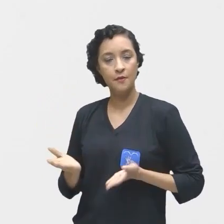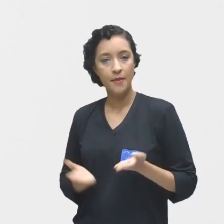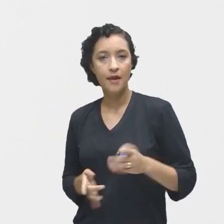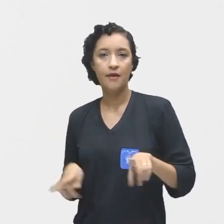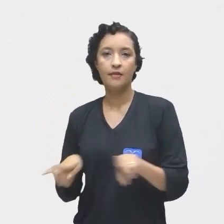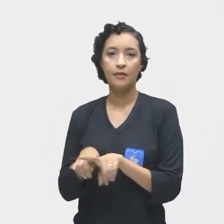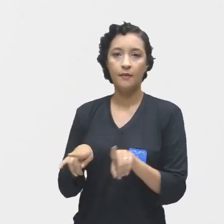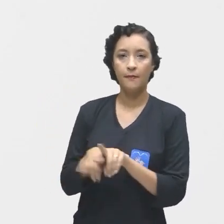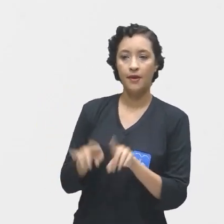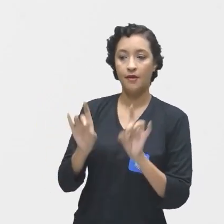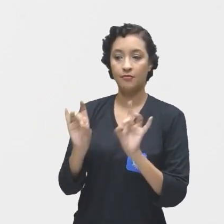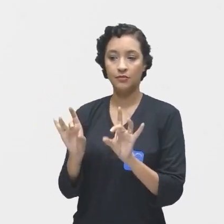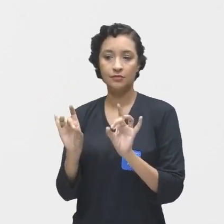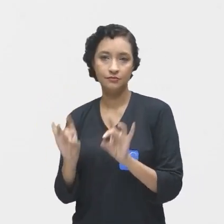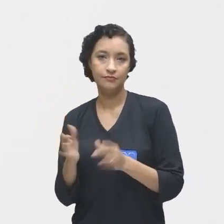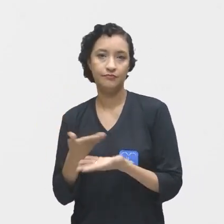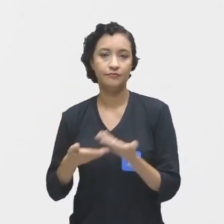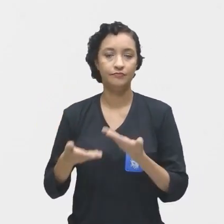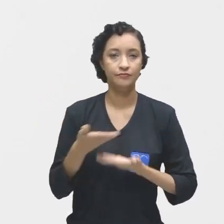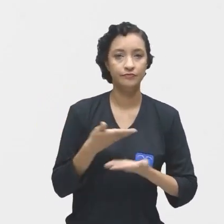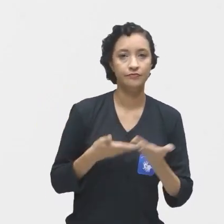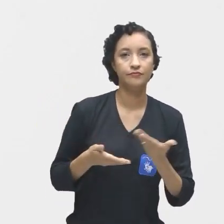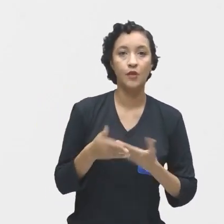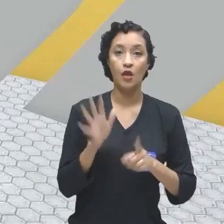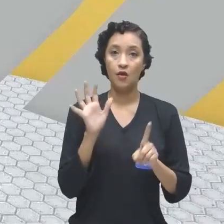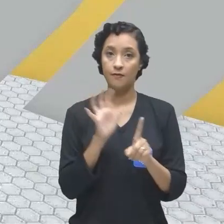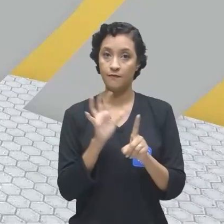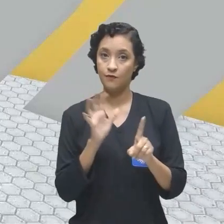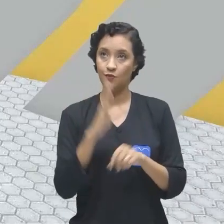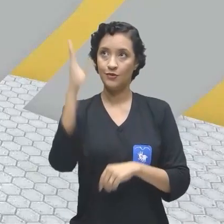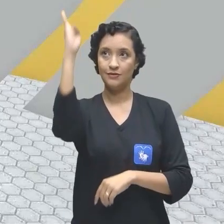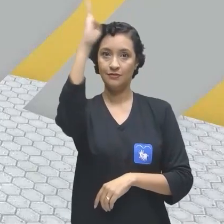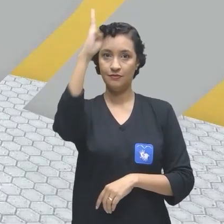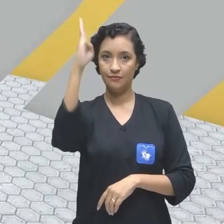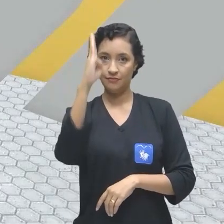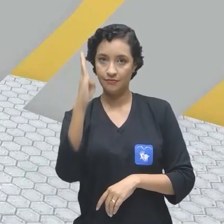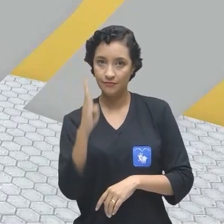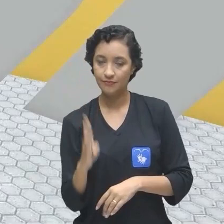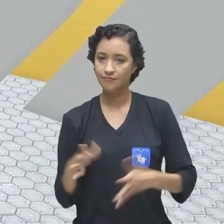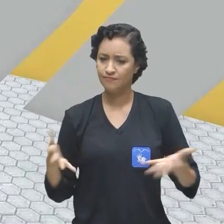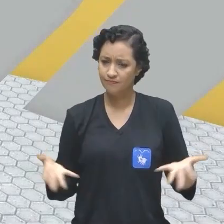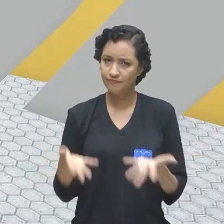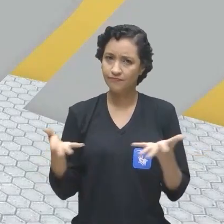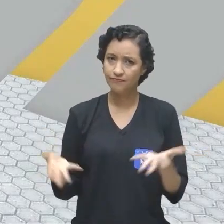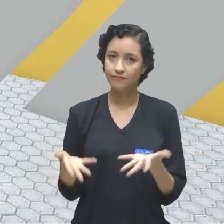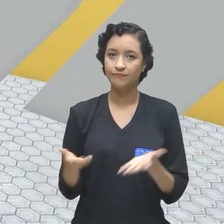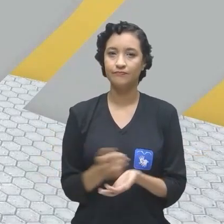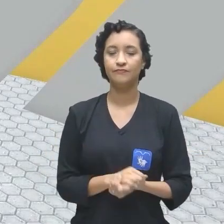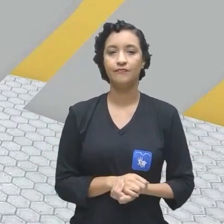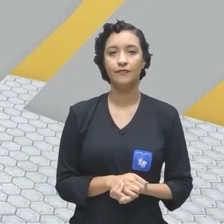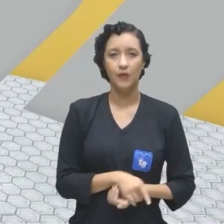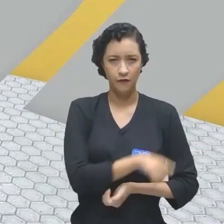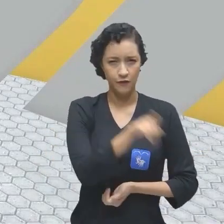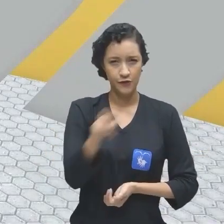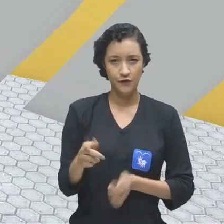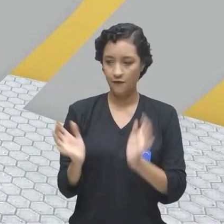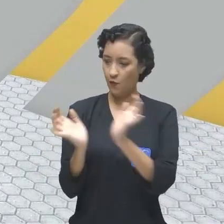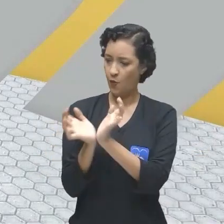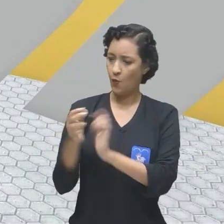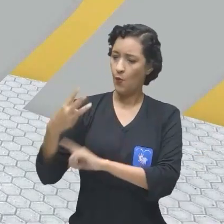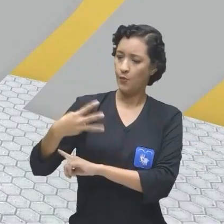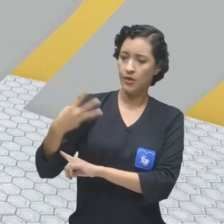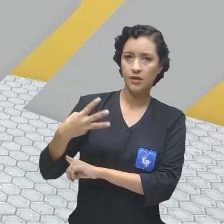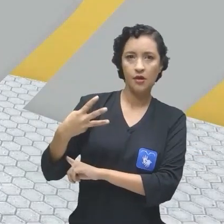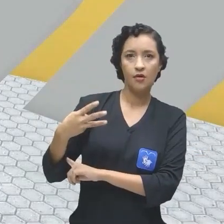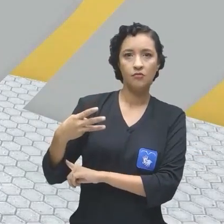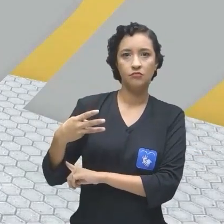negócios para o país. Olha aqui para mim, crianças. Você viu que ela tem se destacado também? Você